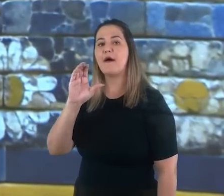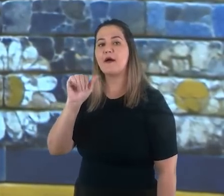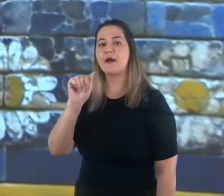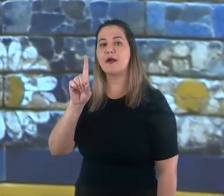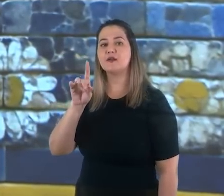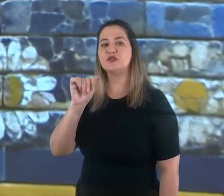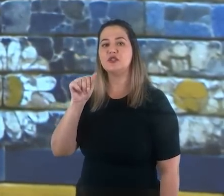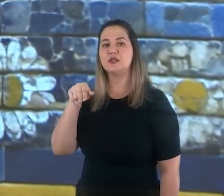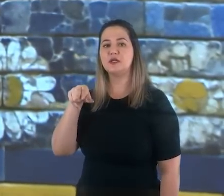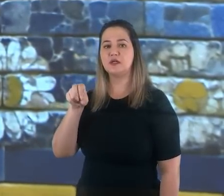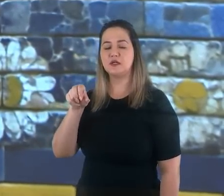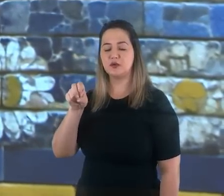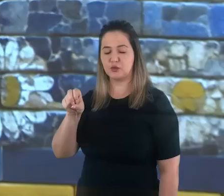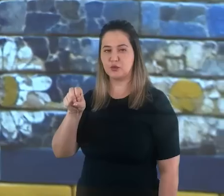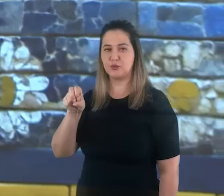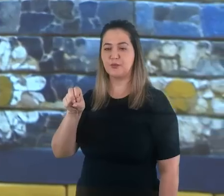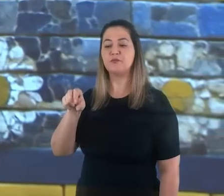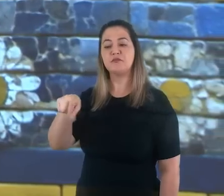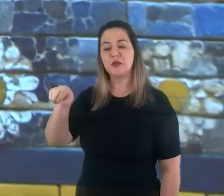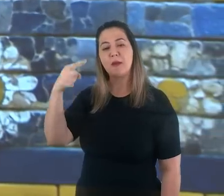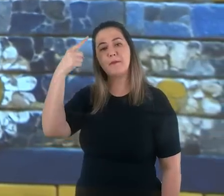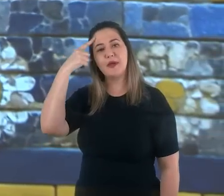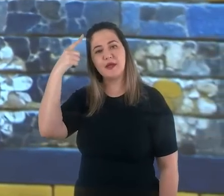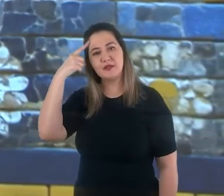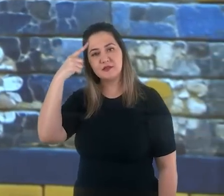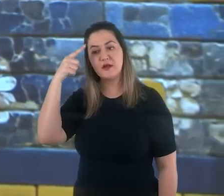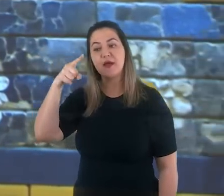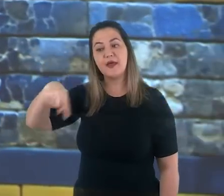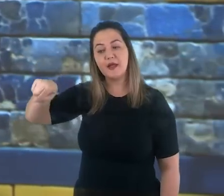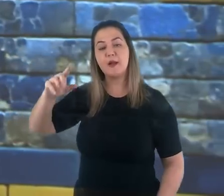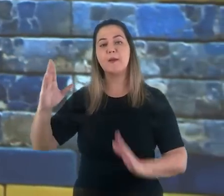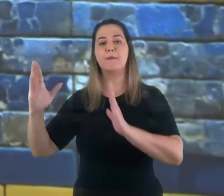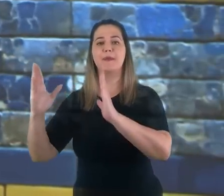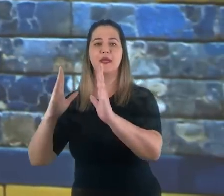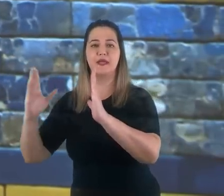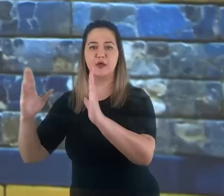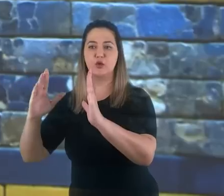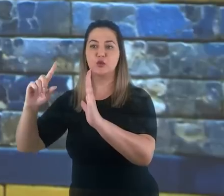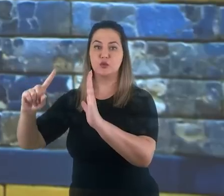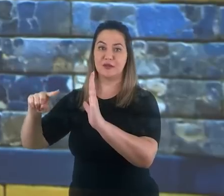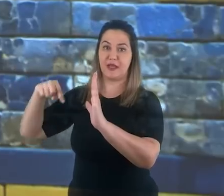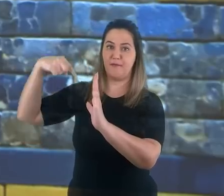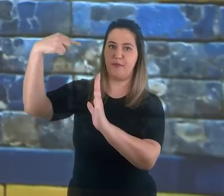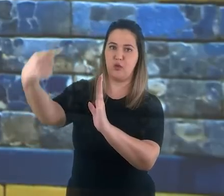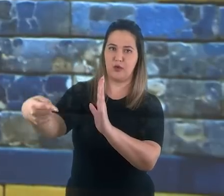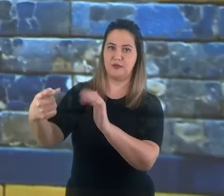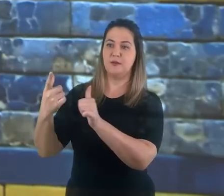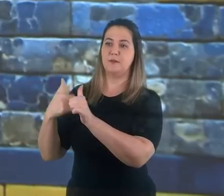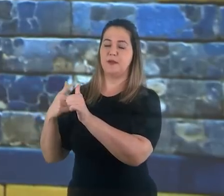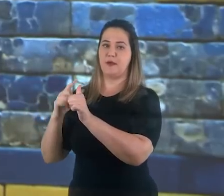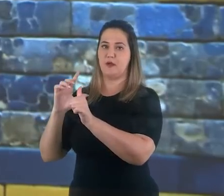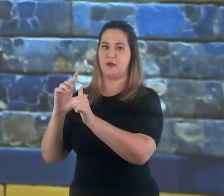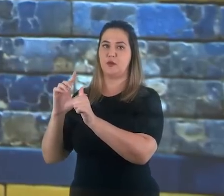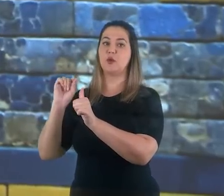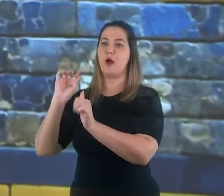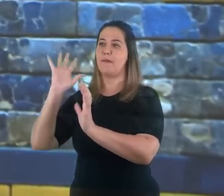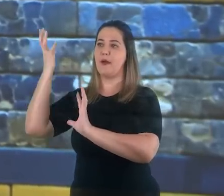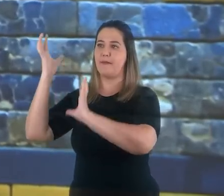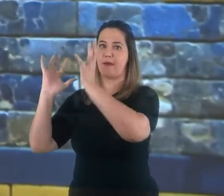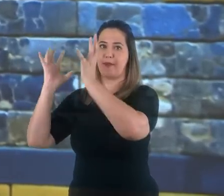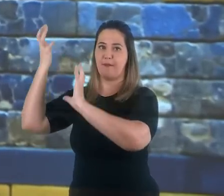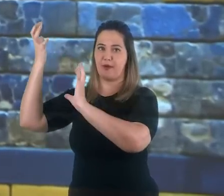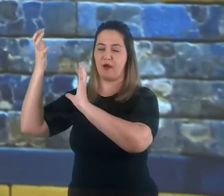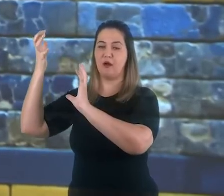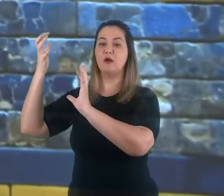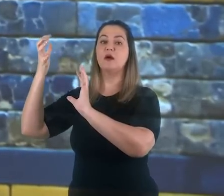ex evento, ou seja, elas foram escritas num período tardio para aparentar a previsão de algo que na verdade já